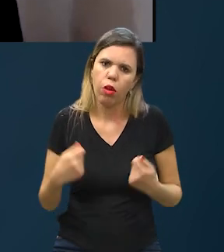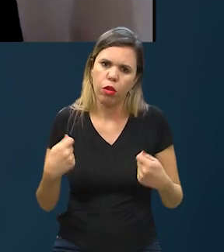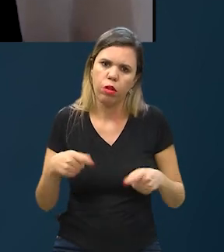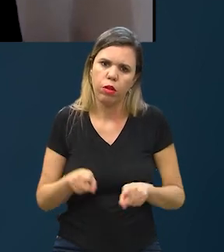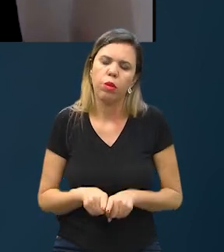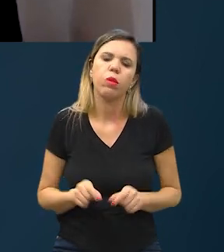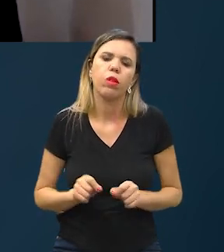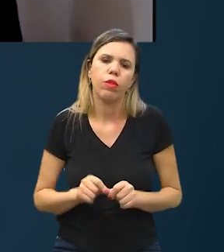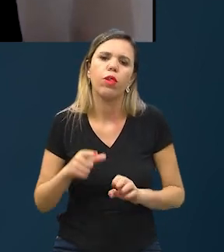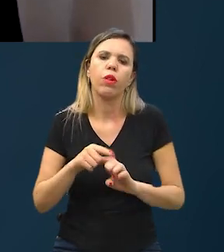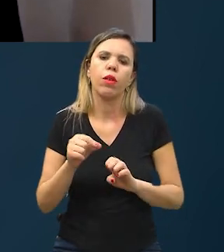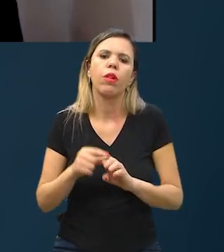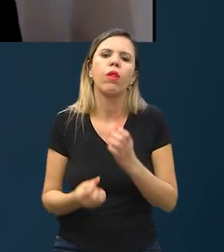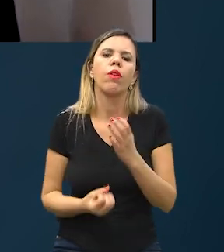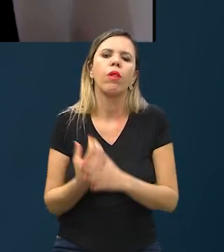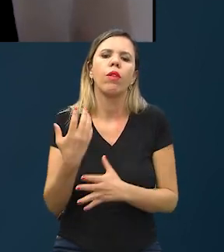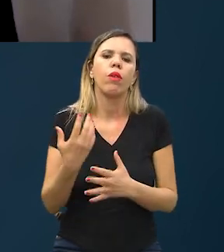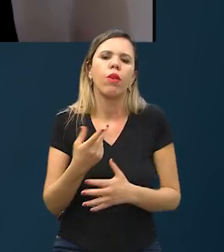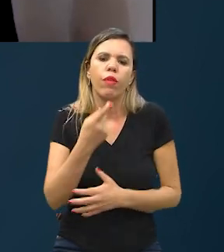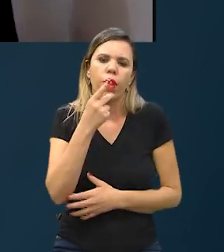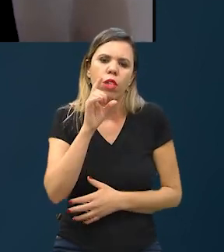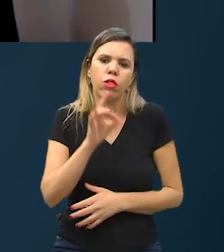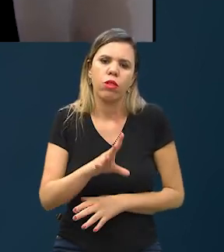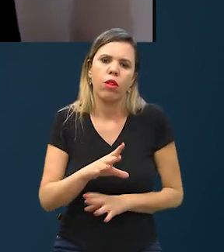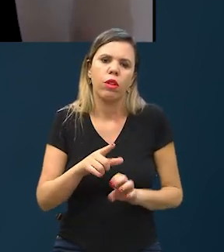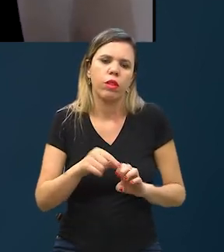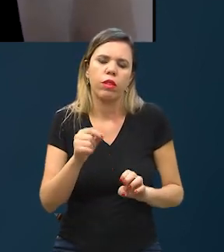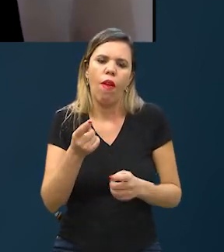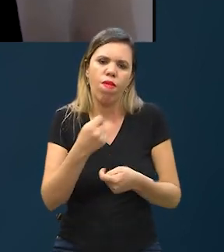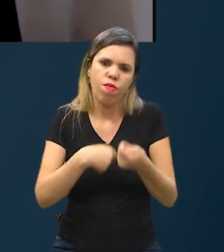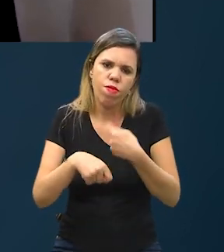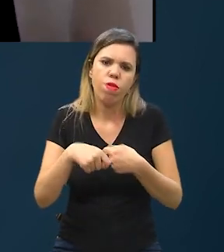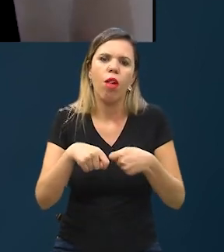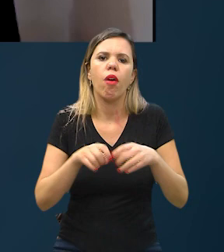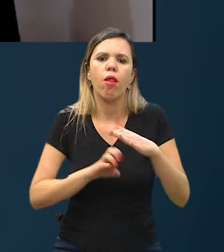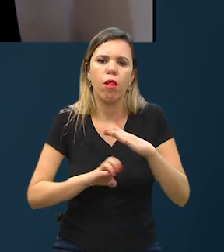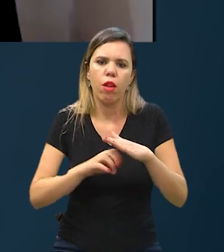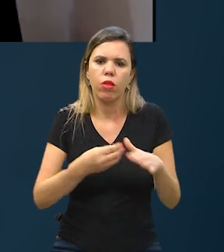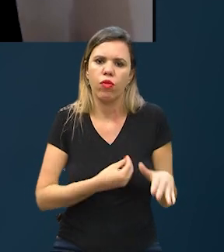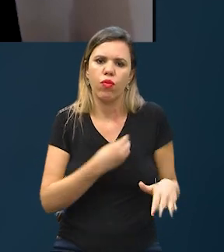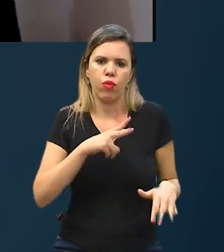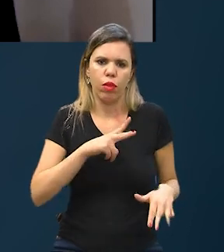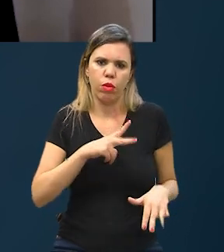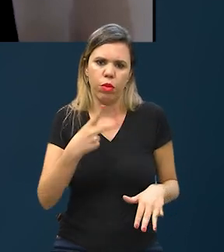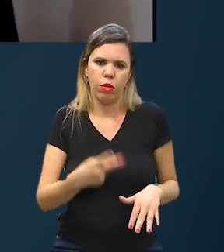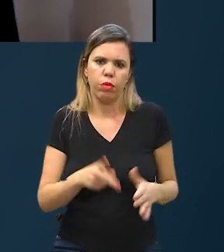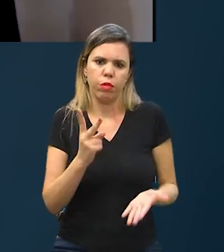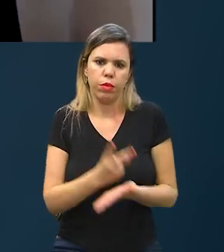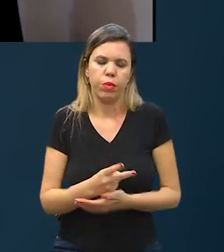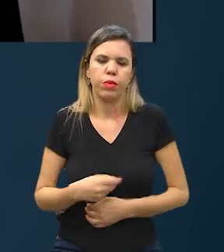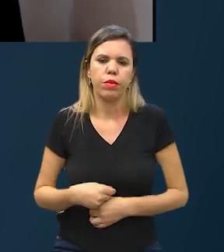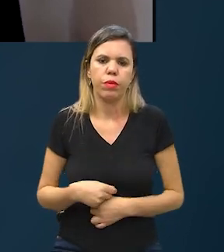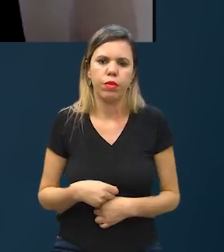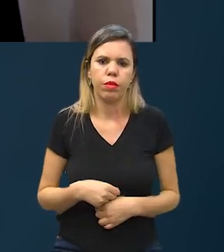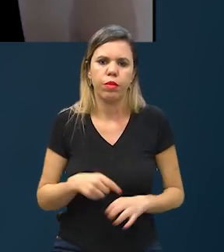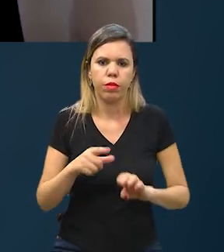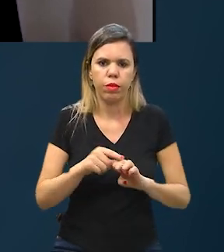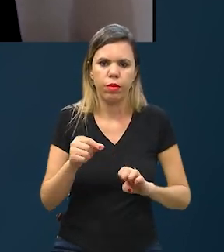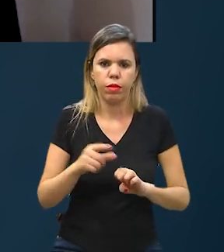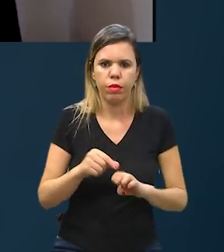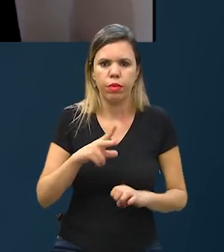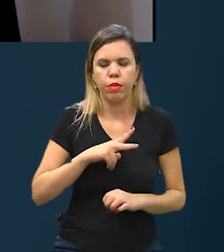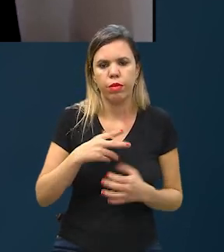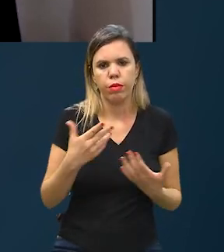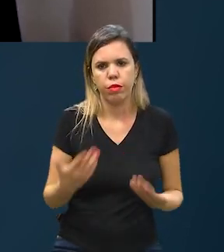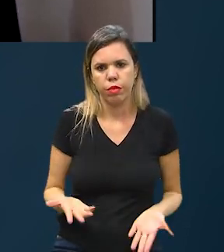mas deve empreender. Eu não digo só empreender um negócio, mas empreender na sua vida pessoal mesmo. Então, ser um